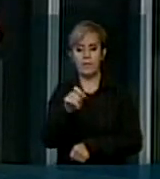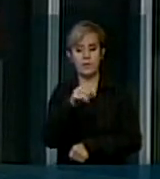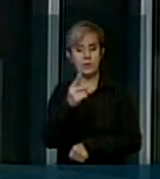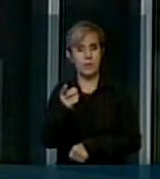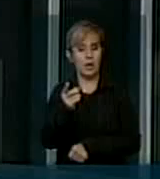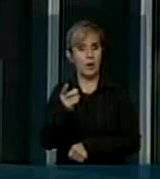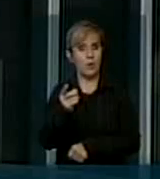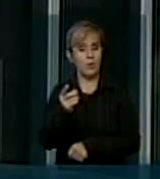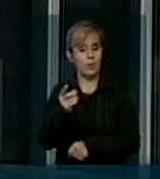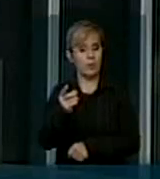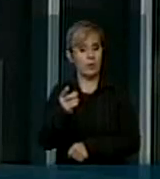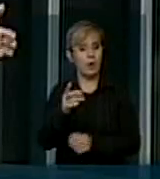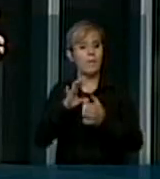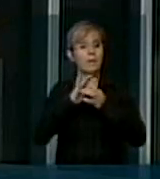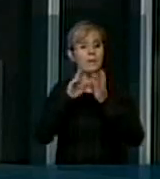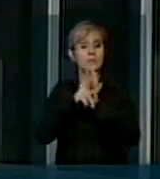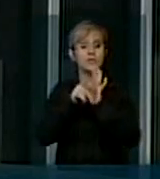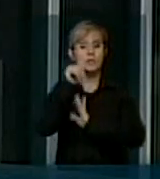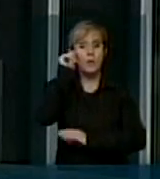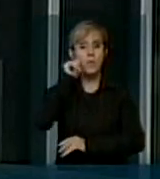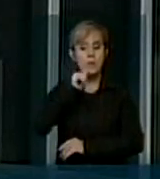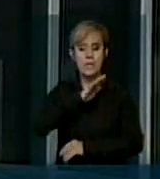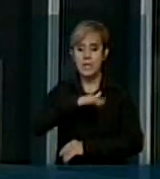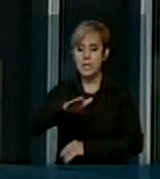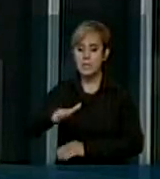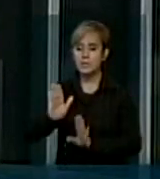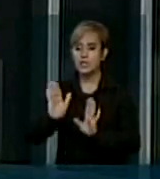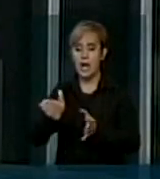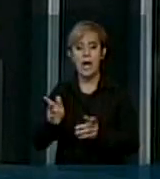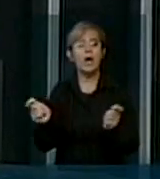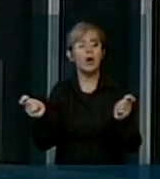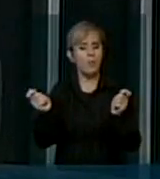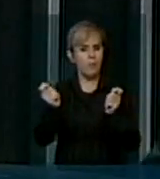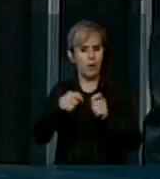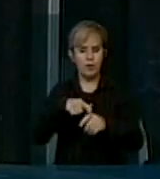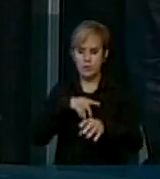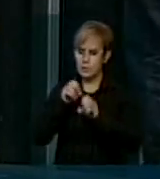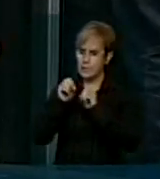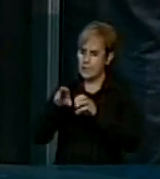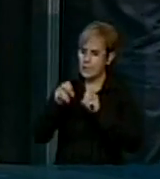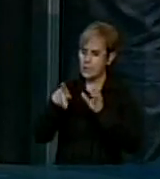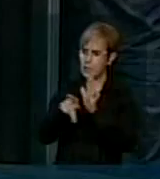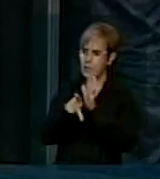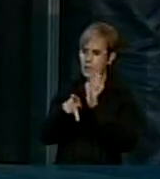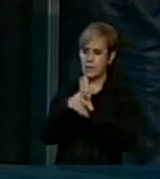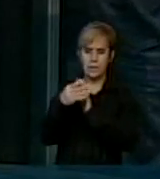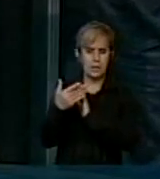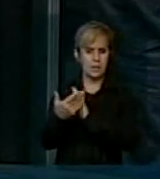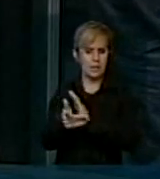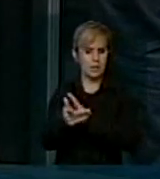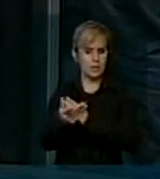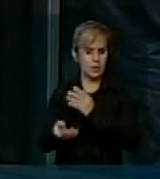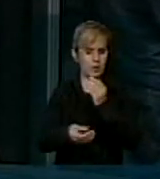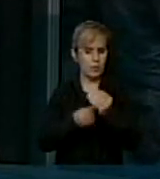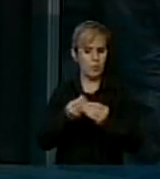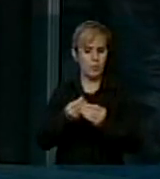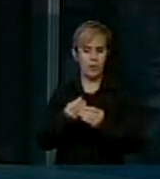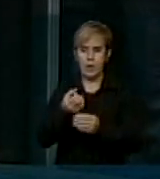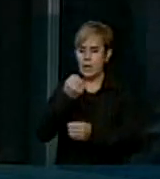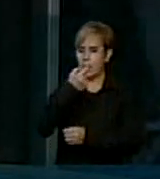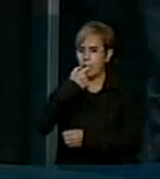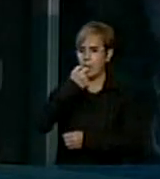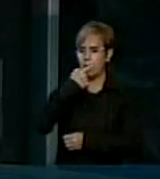as meninas, já crianças, possam ser ministradas com dosagens de ácido fólico